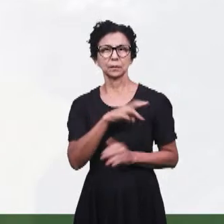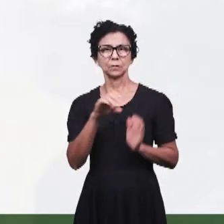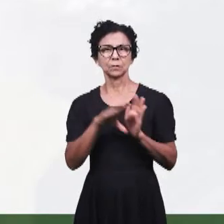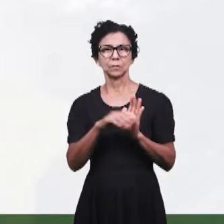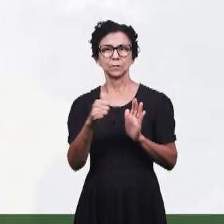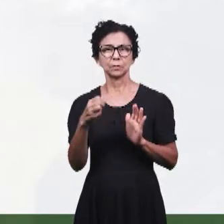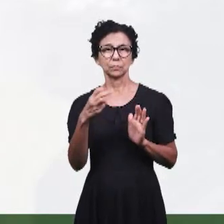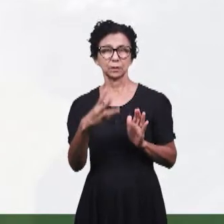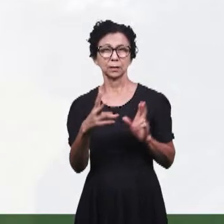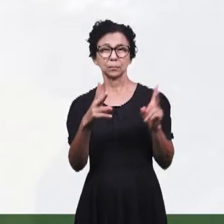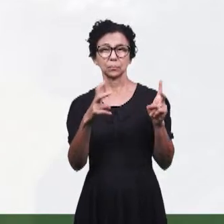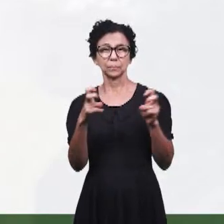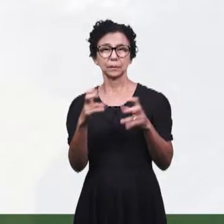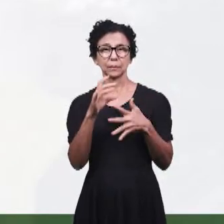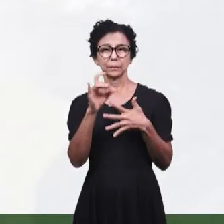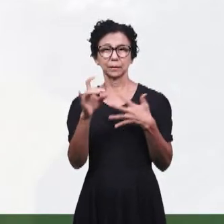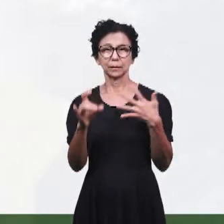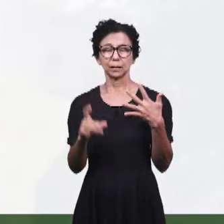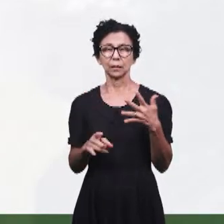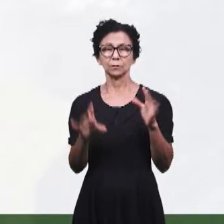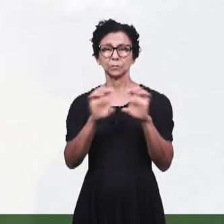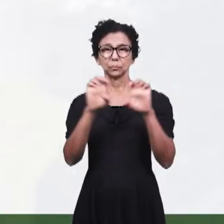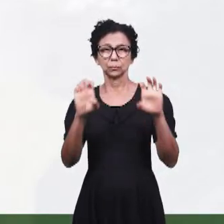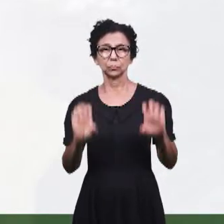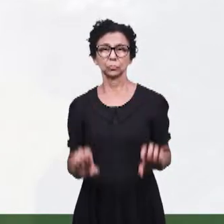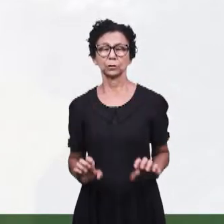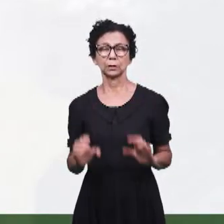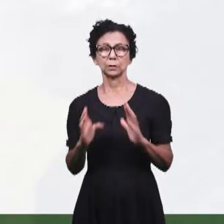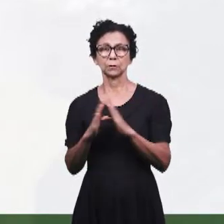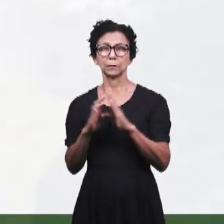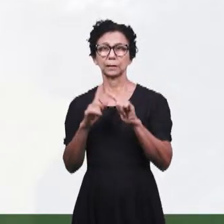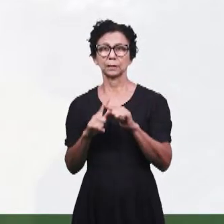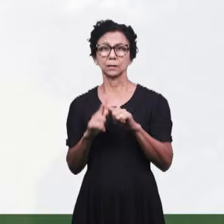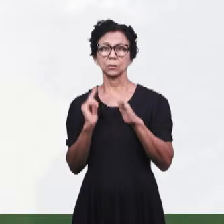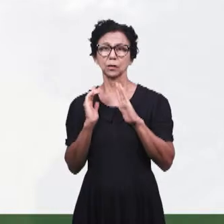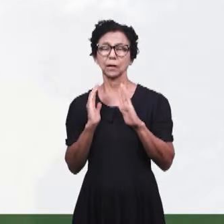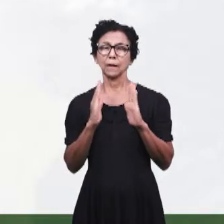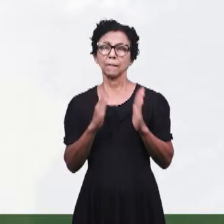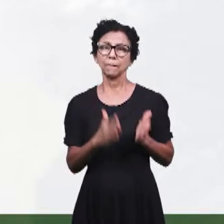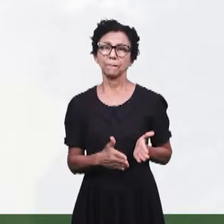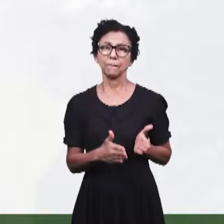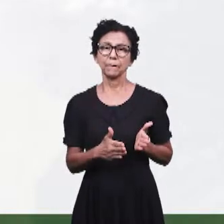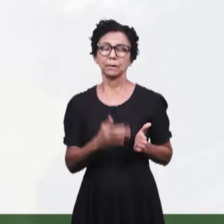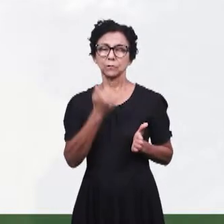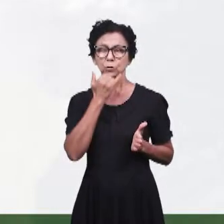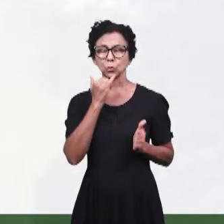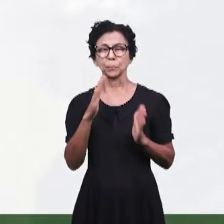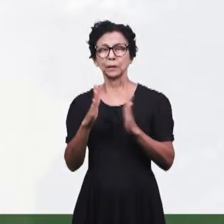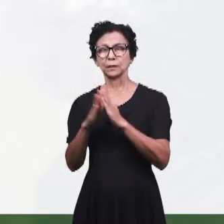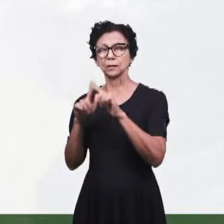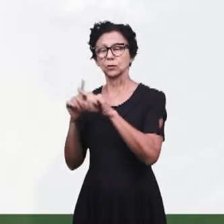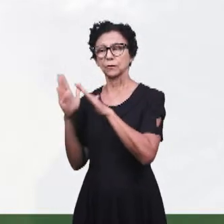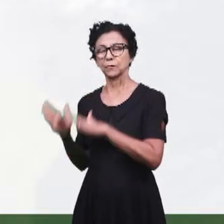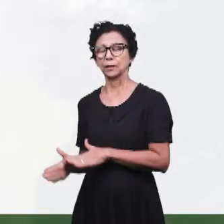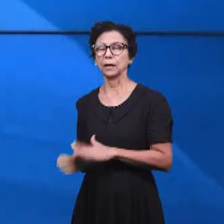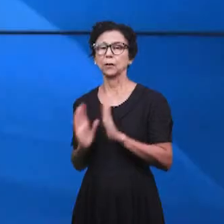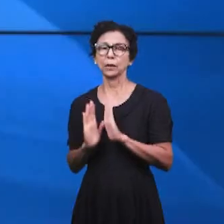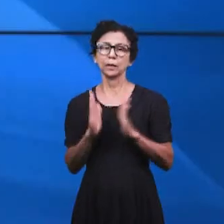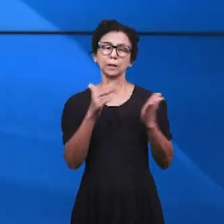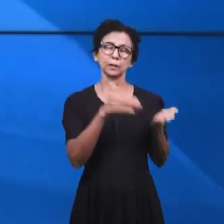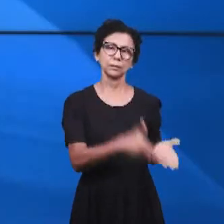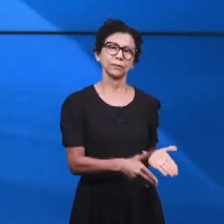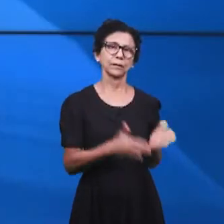em cada uma delas a estrutura de uma igreja fiel e de uma igreja infiel. E quem vai responder